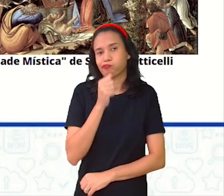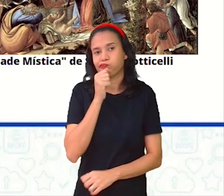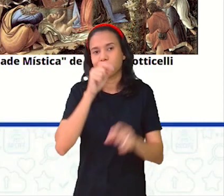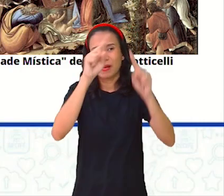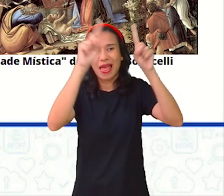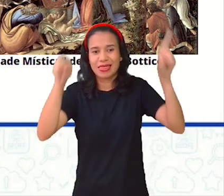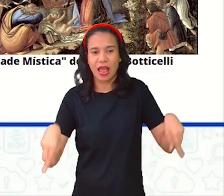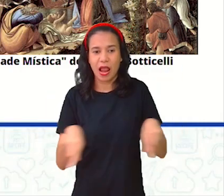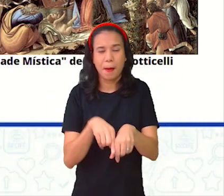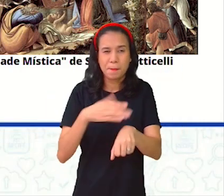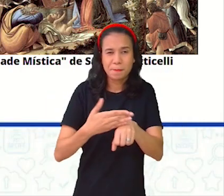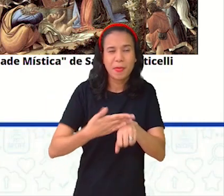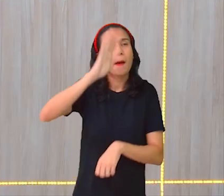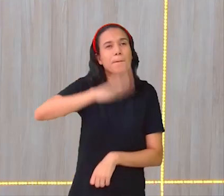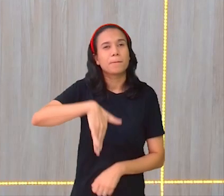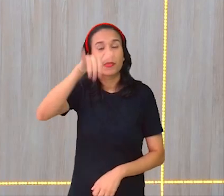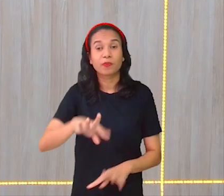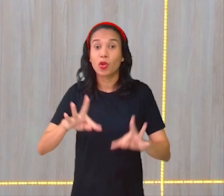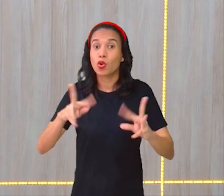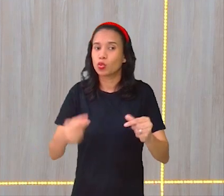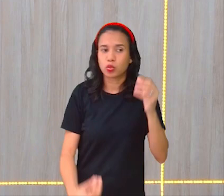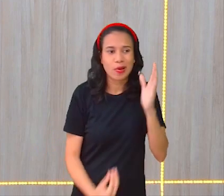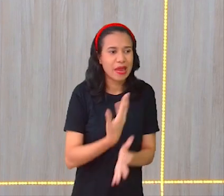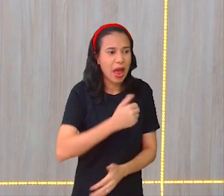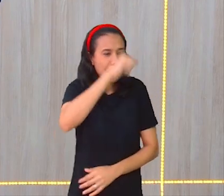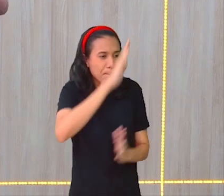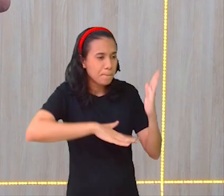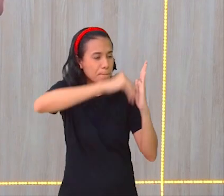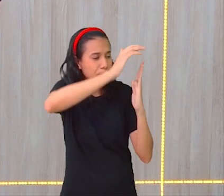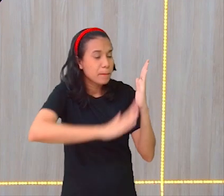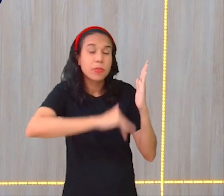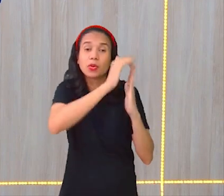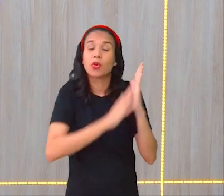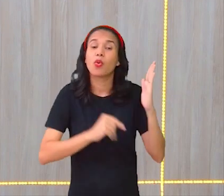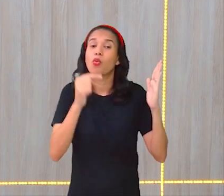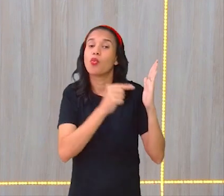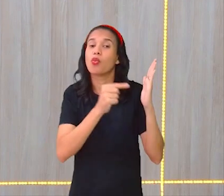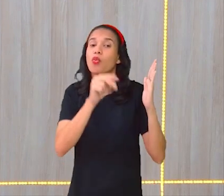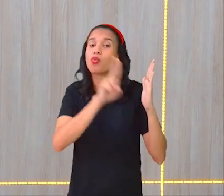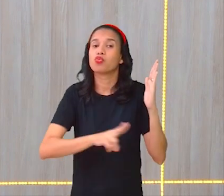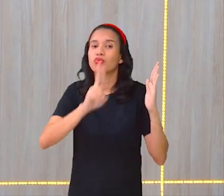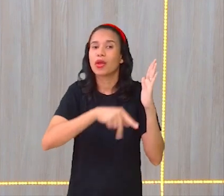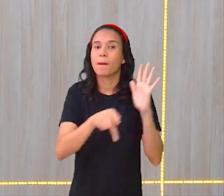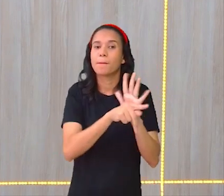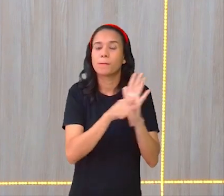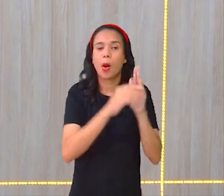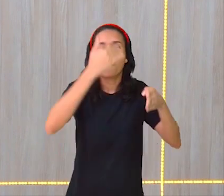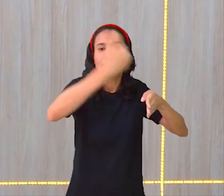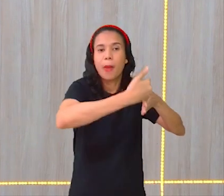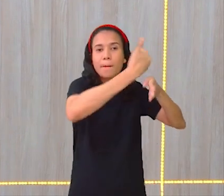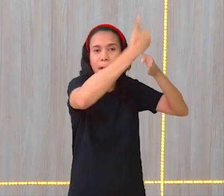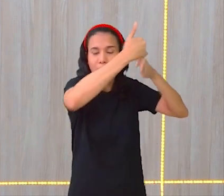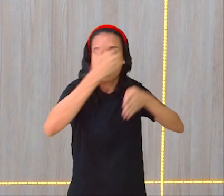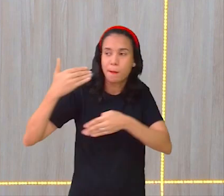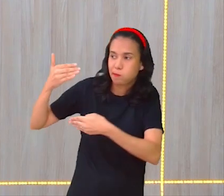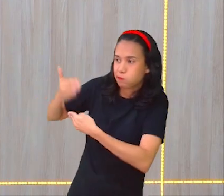tela. Toda a obra artística de pintura era feita nas paredes. Vocês já devem ter ouvido